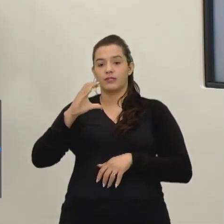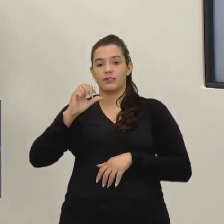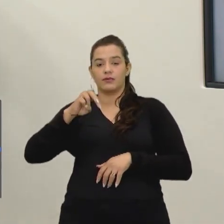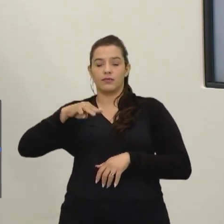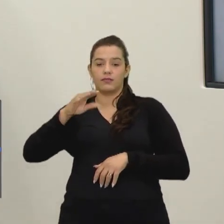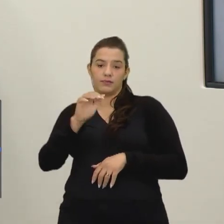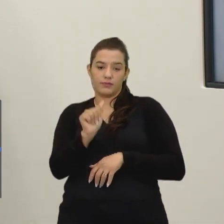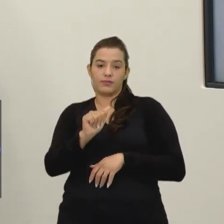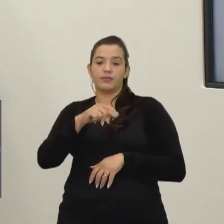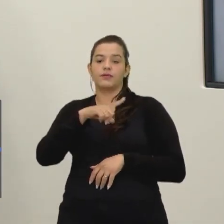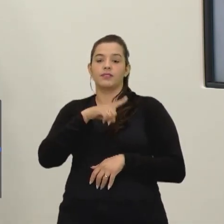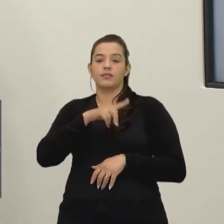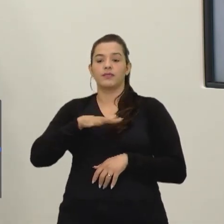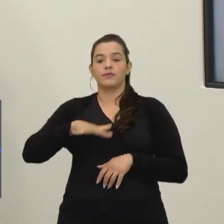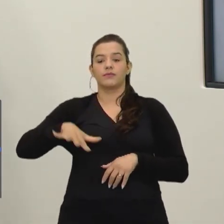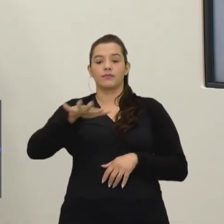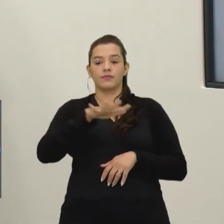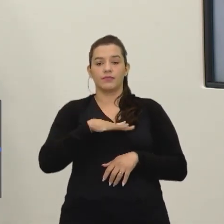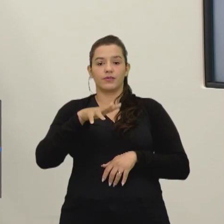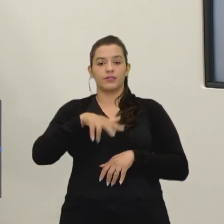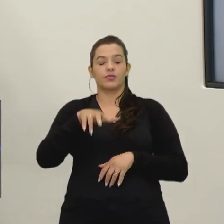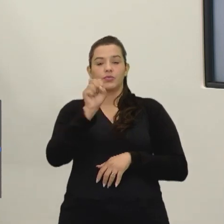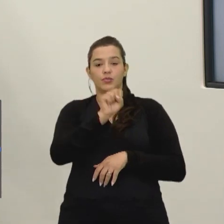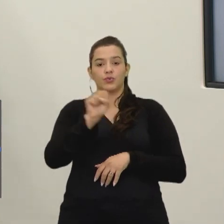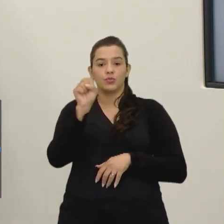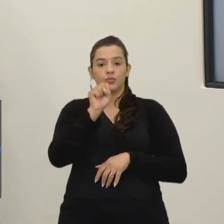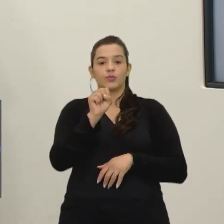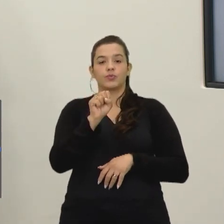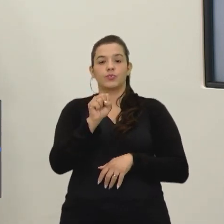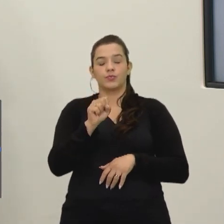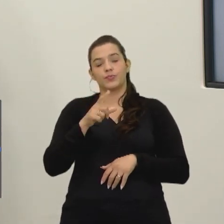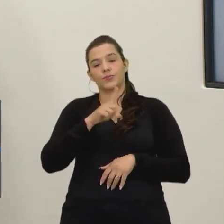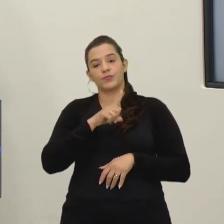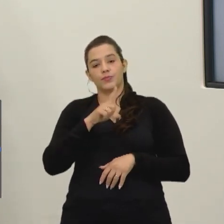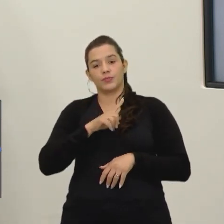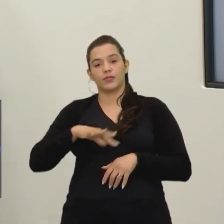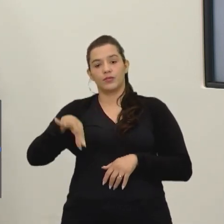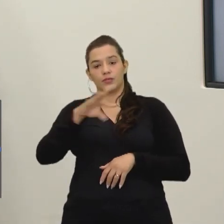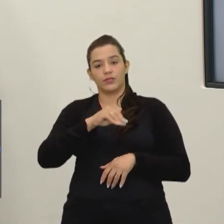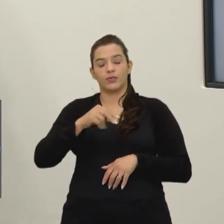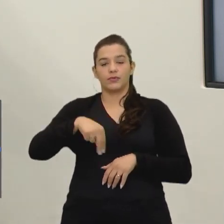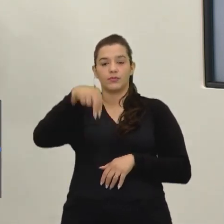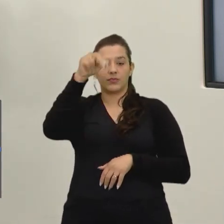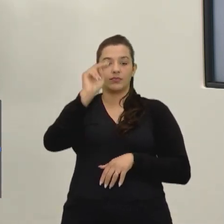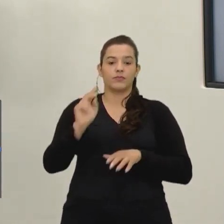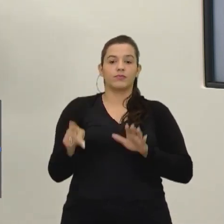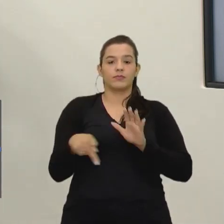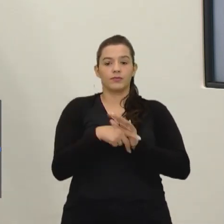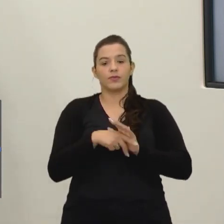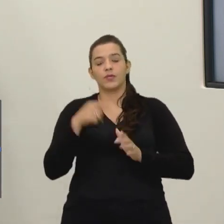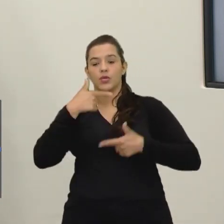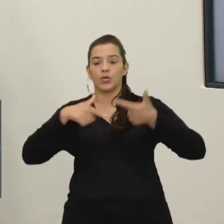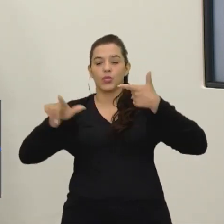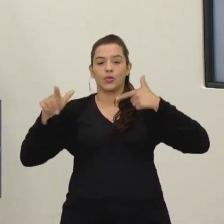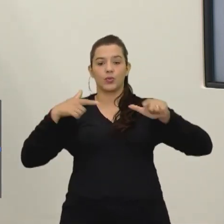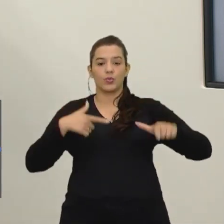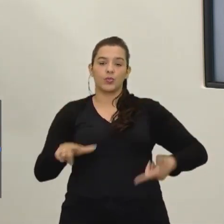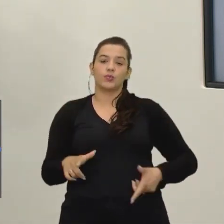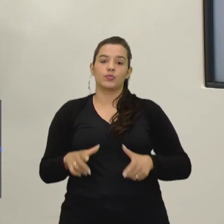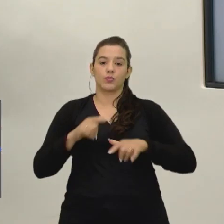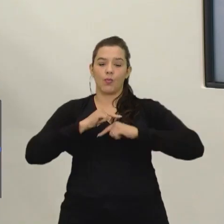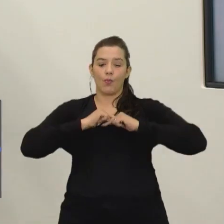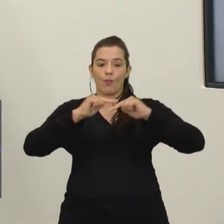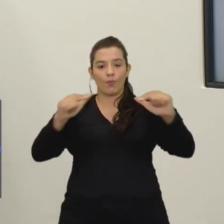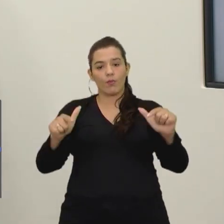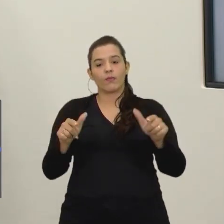né? Mais na região sudoeste, né? Daqui do continente americano. Tem outros desertos,